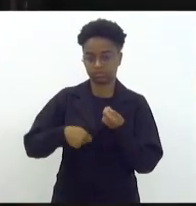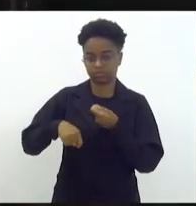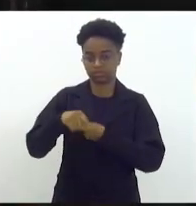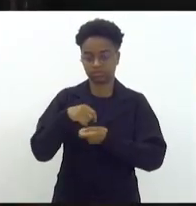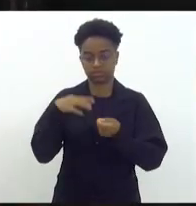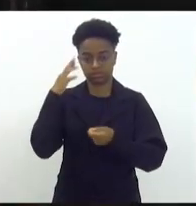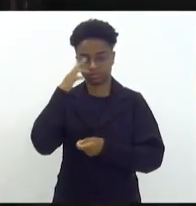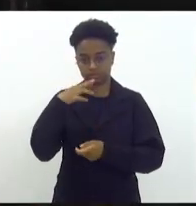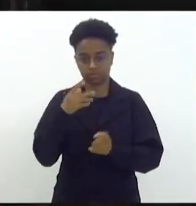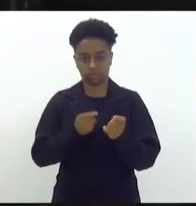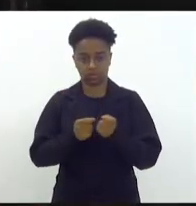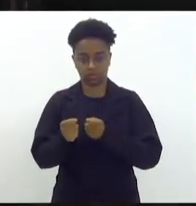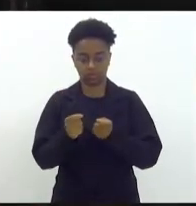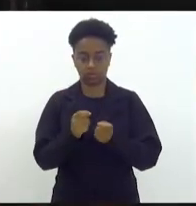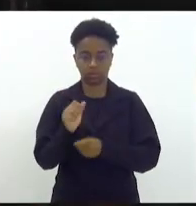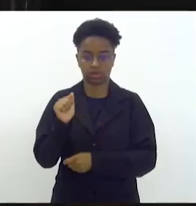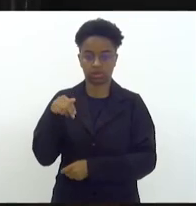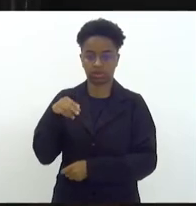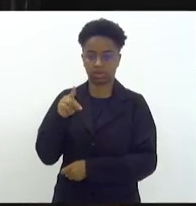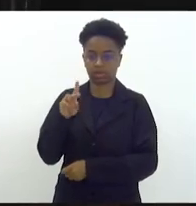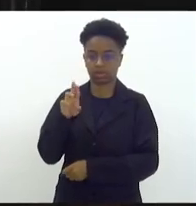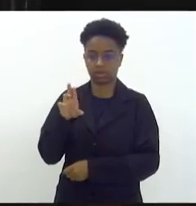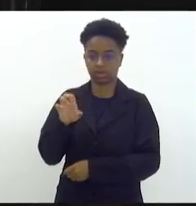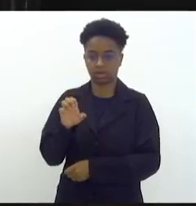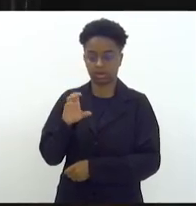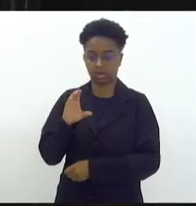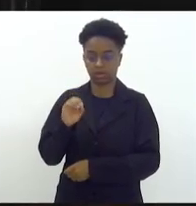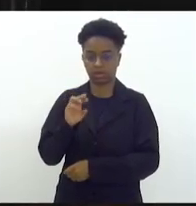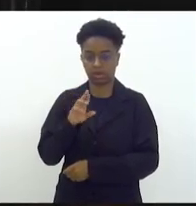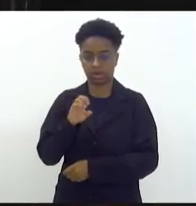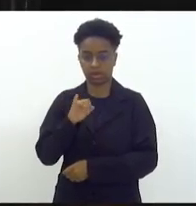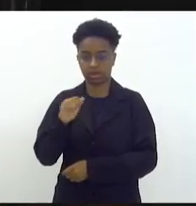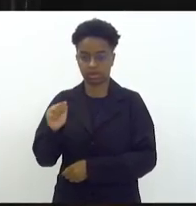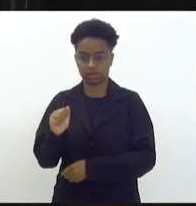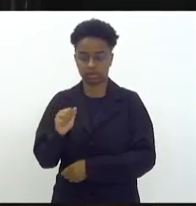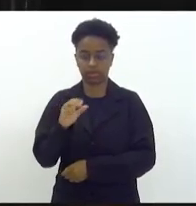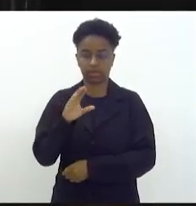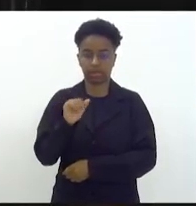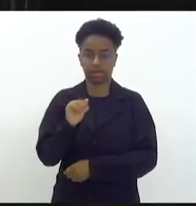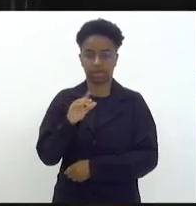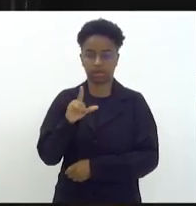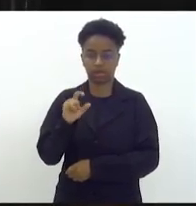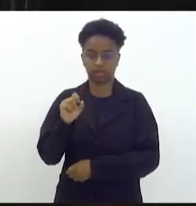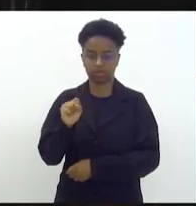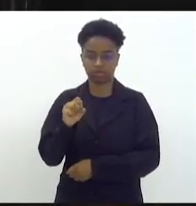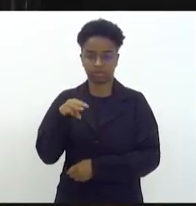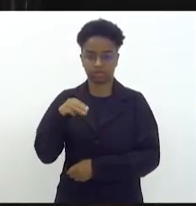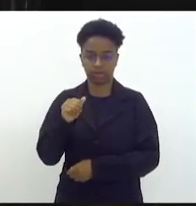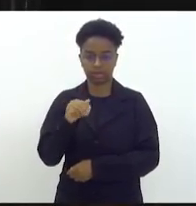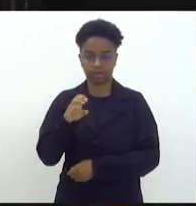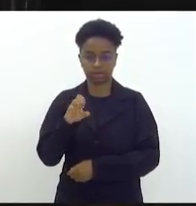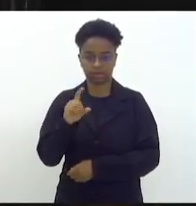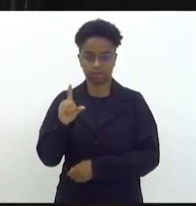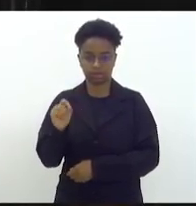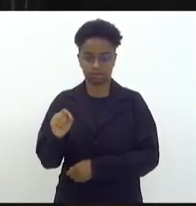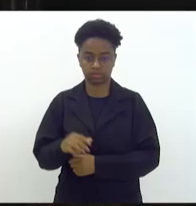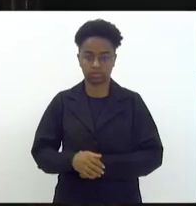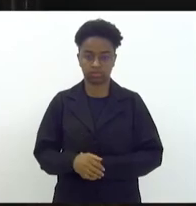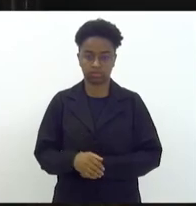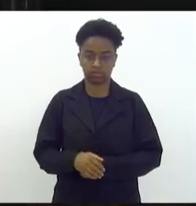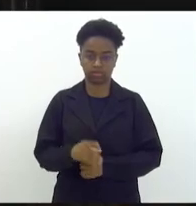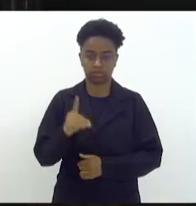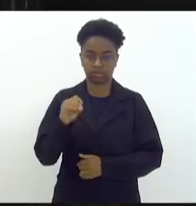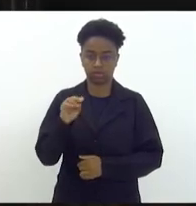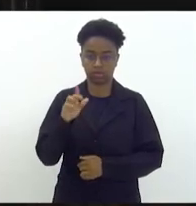financeira e controle, deputado André Correia, deputado Carlos Macedo, deputado